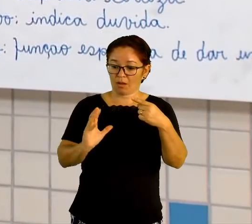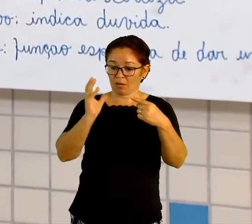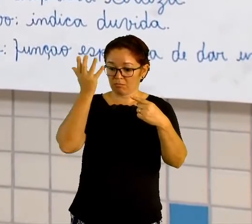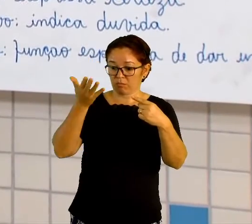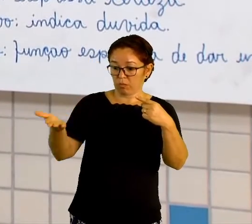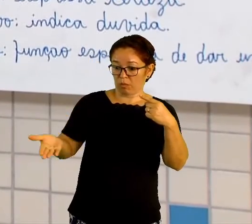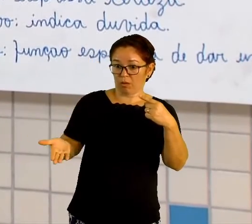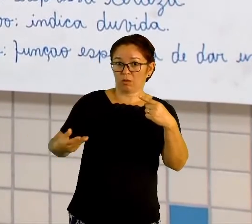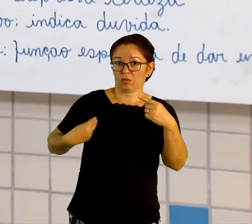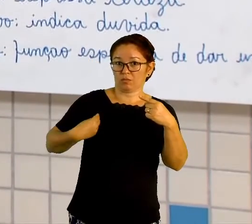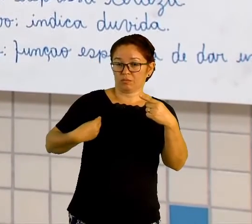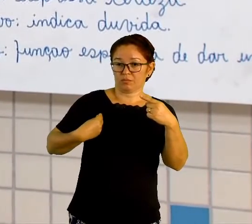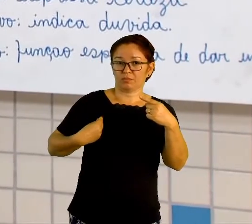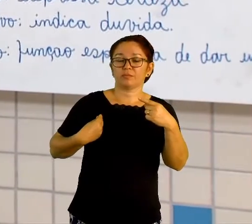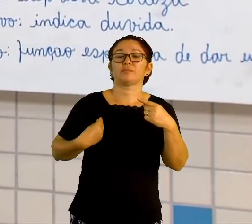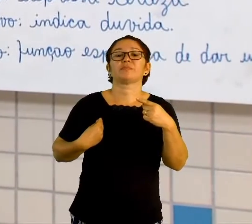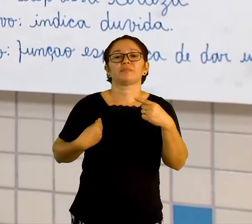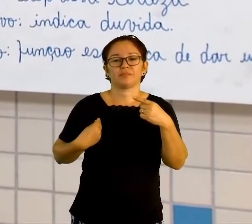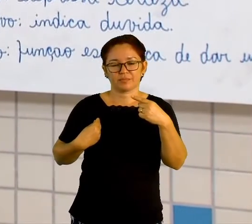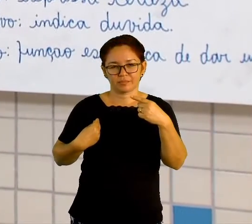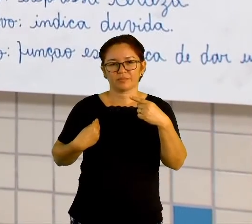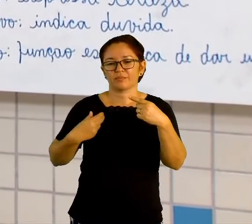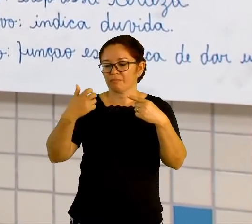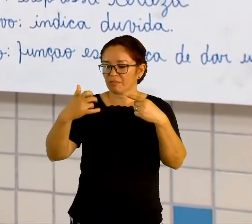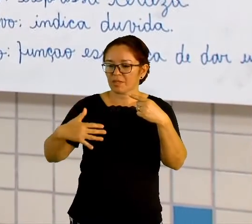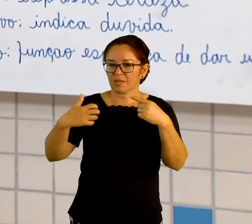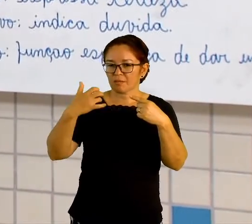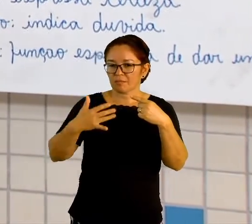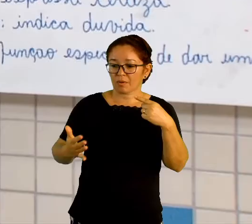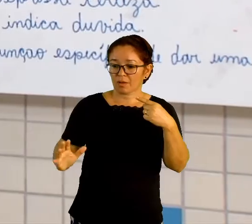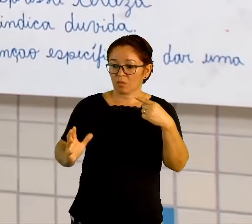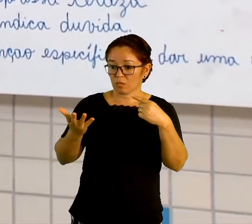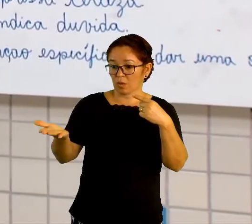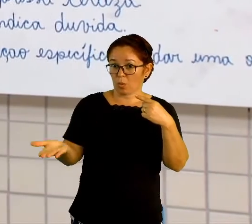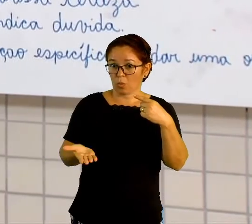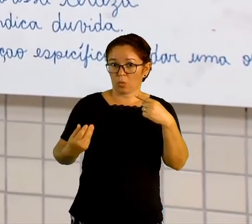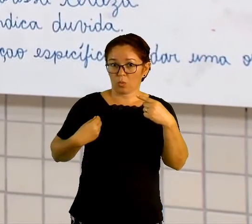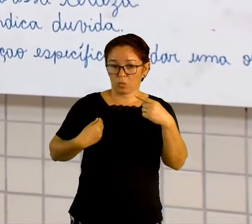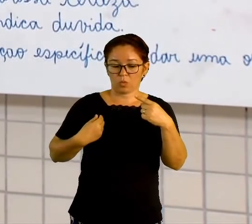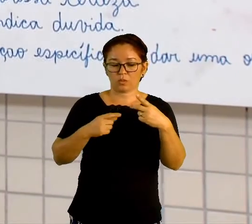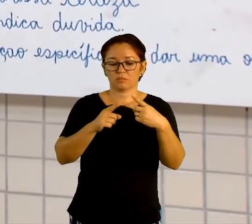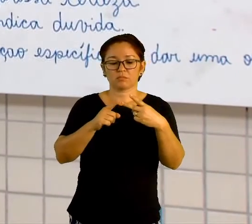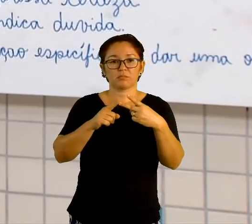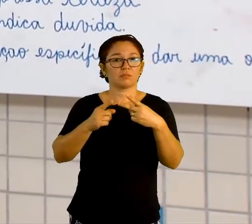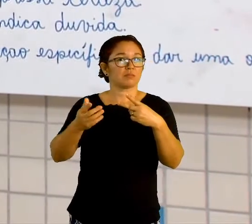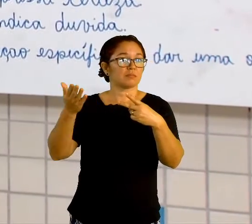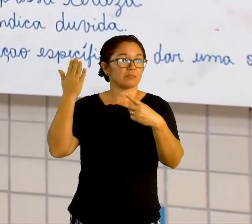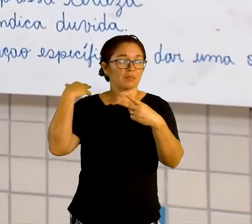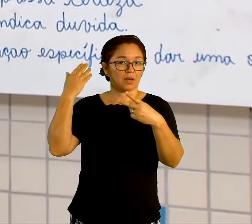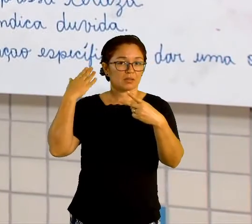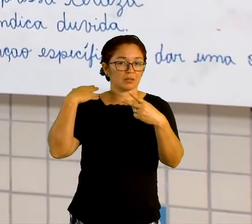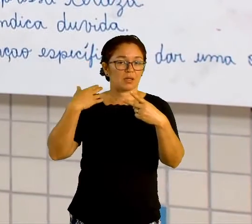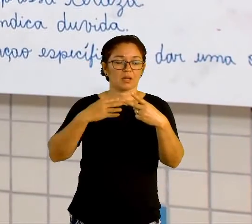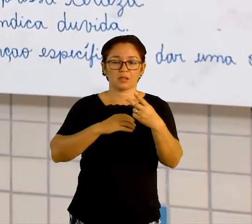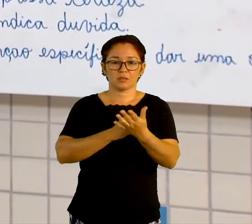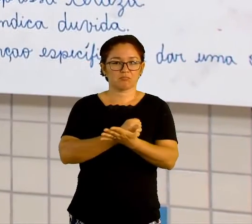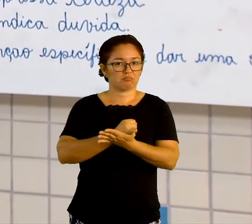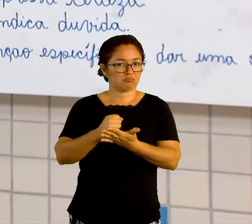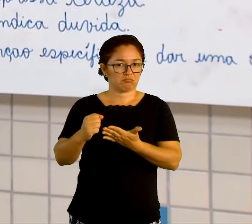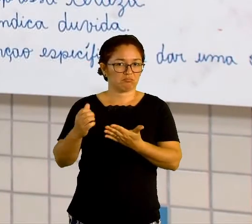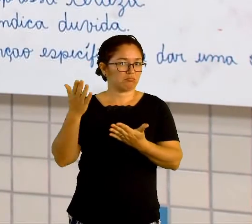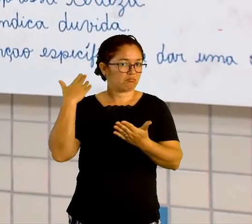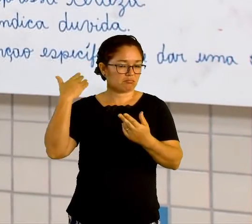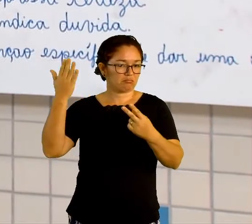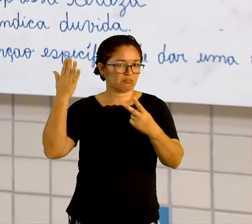no momento em que se está falando. Passado, algo que já aconteceu após aquilo